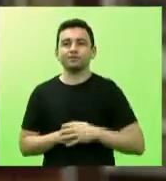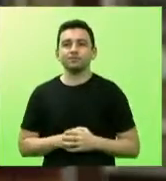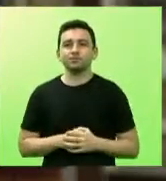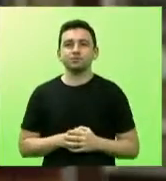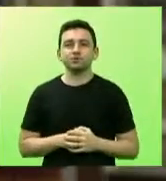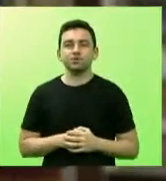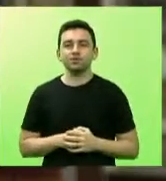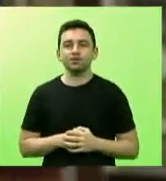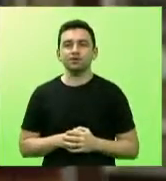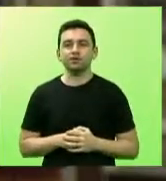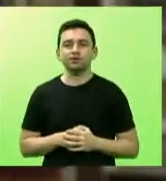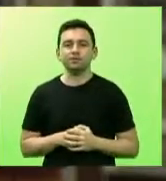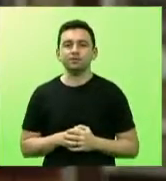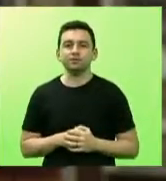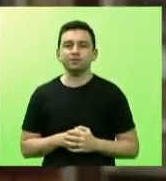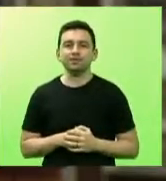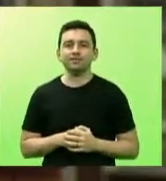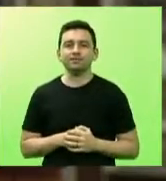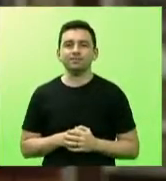Essa dita equiparação.